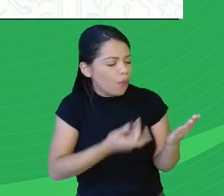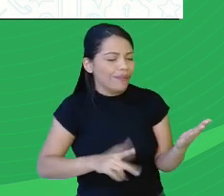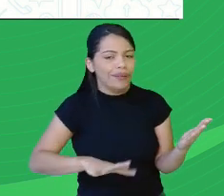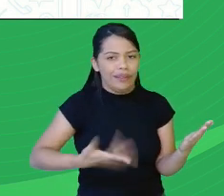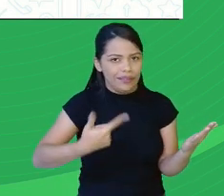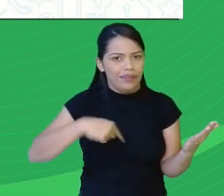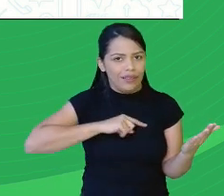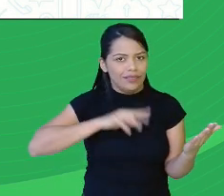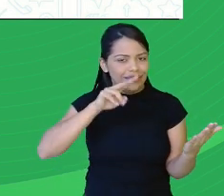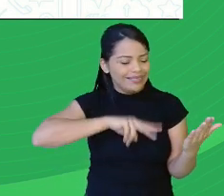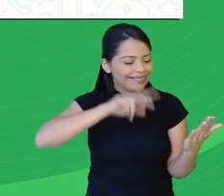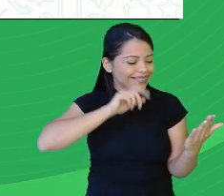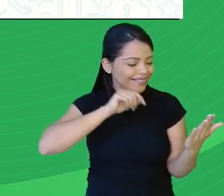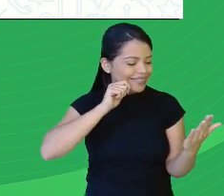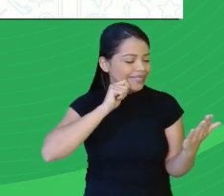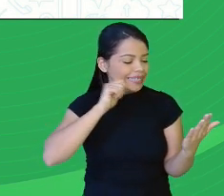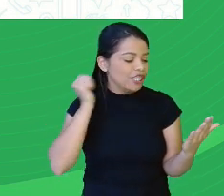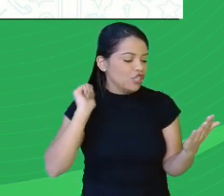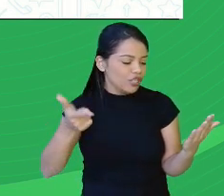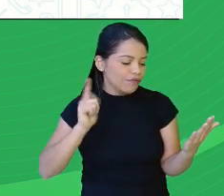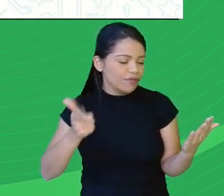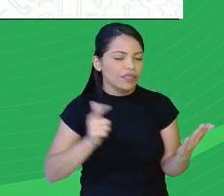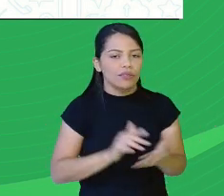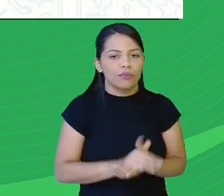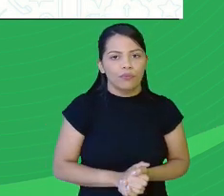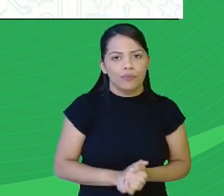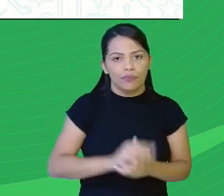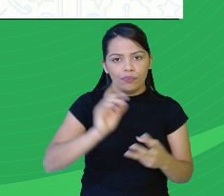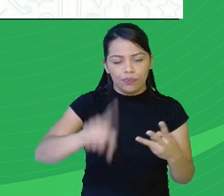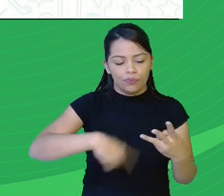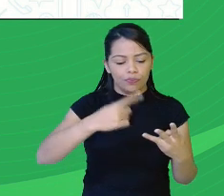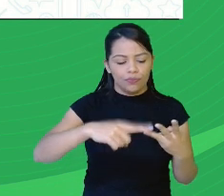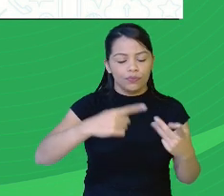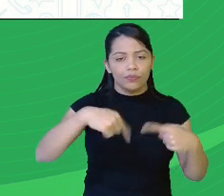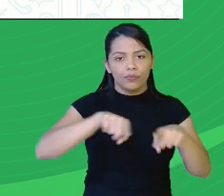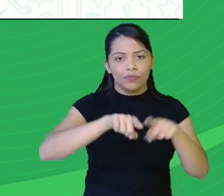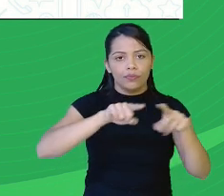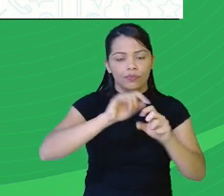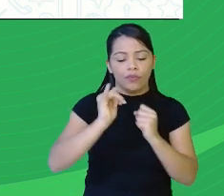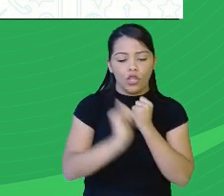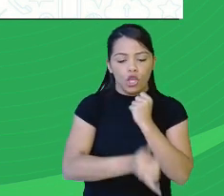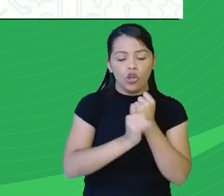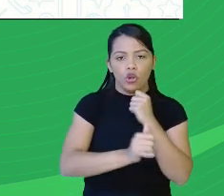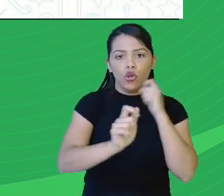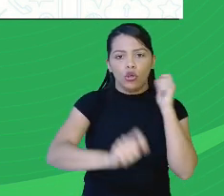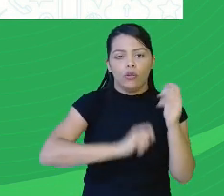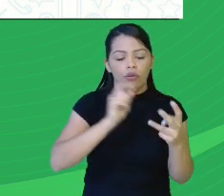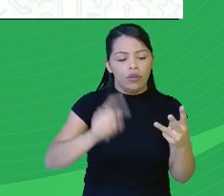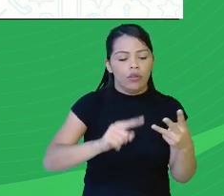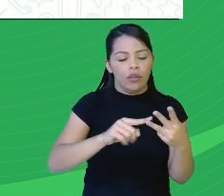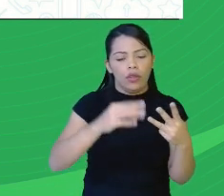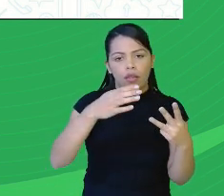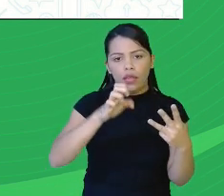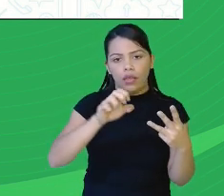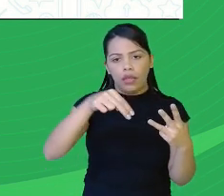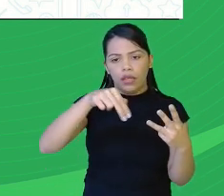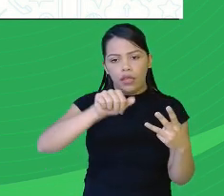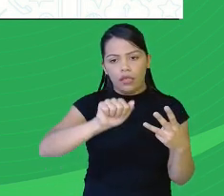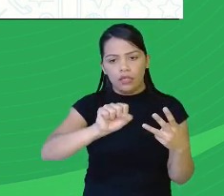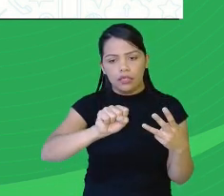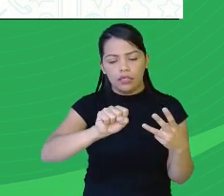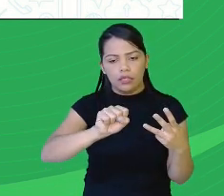se divertir ali na sua leitura. E nós temos também a crônica ensaio, que é em